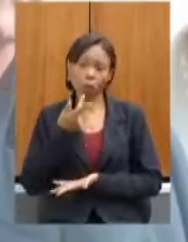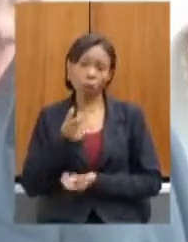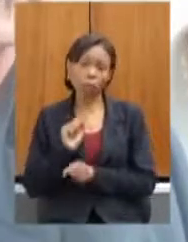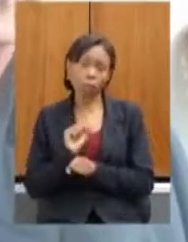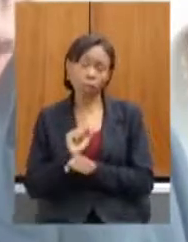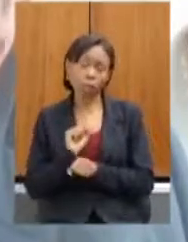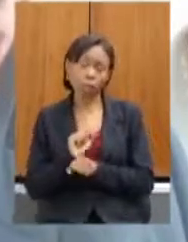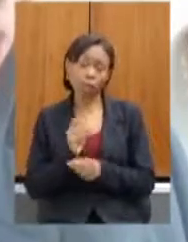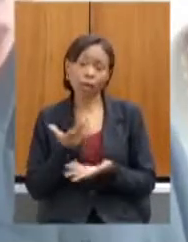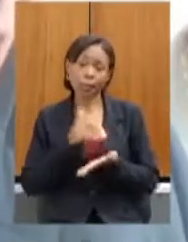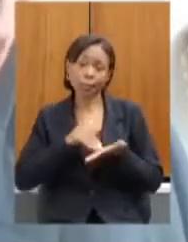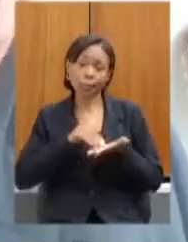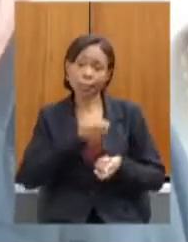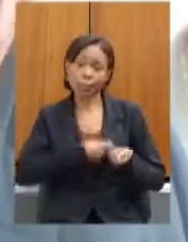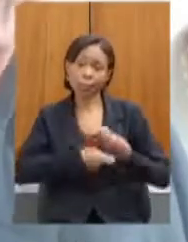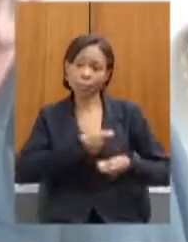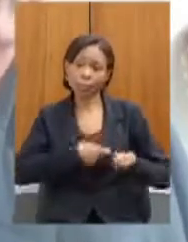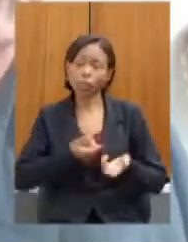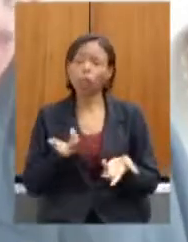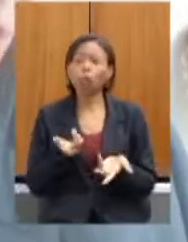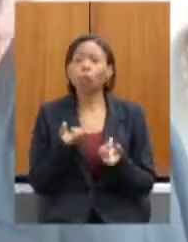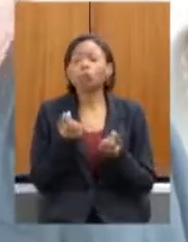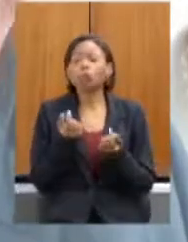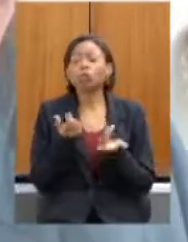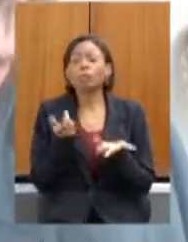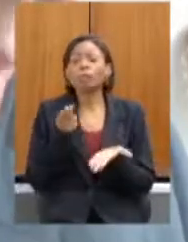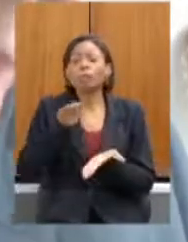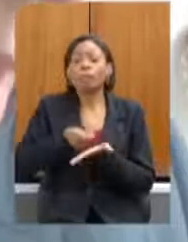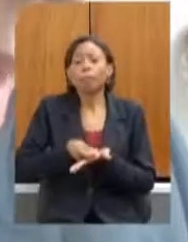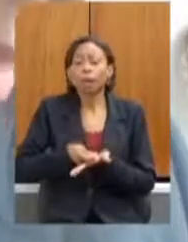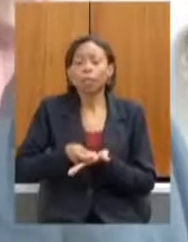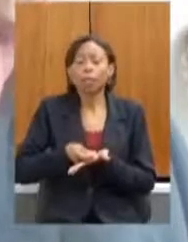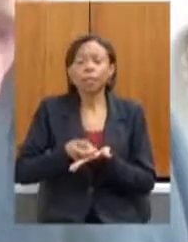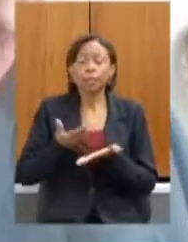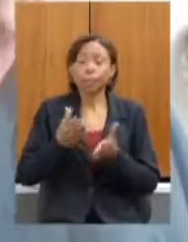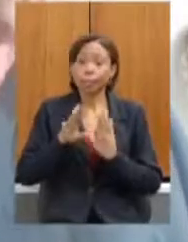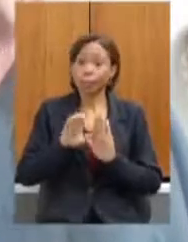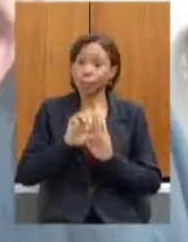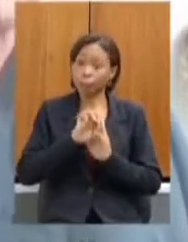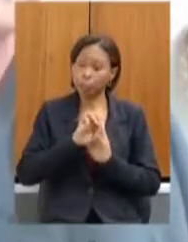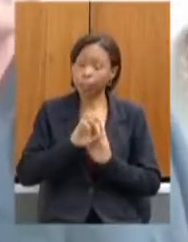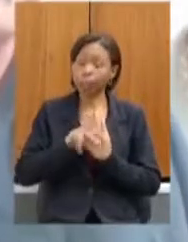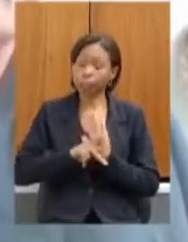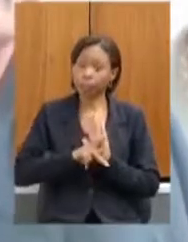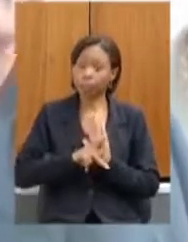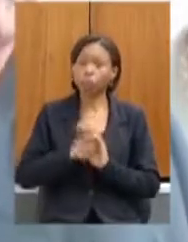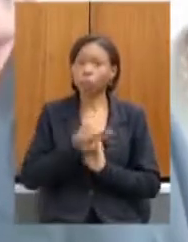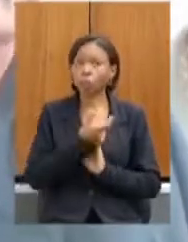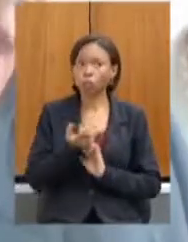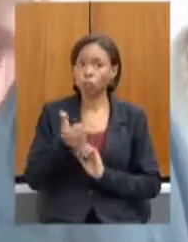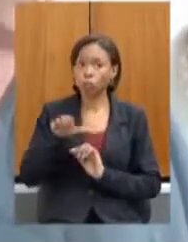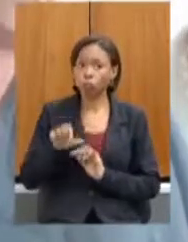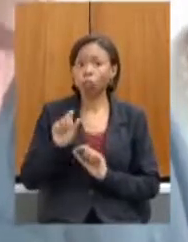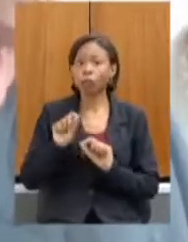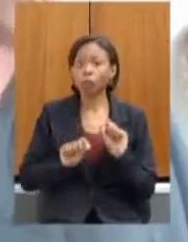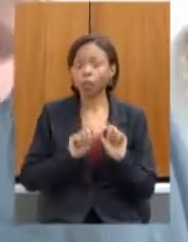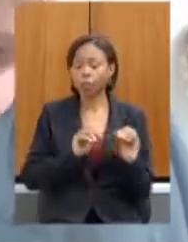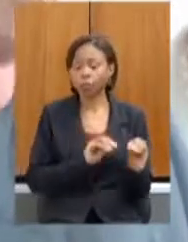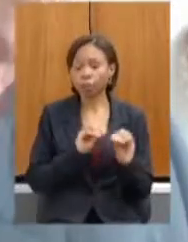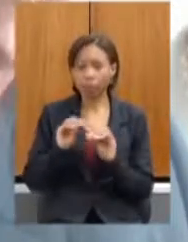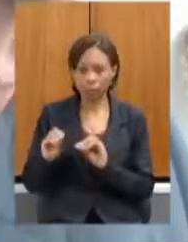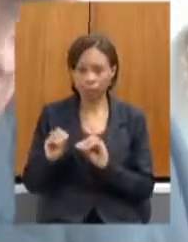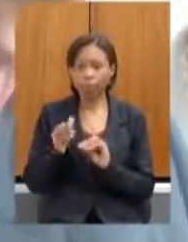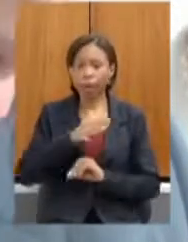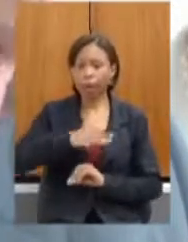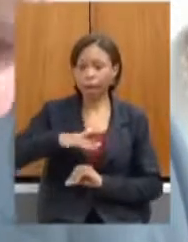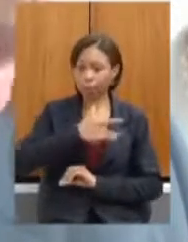Secretaria de Estado da Fazenda sobre a previsão de pagamento das emendas parlamentares 2019 para que eu pudesse fazer as alocações na área da